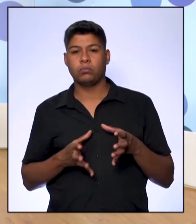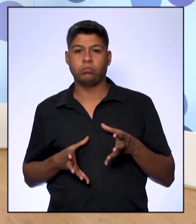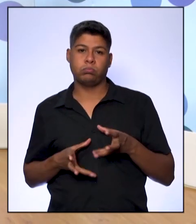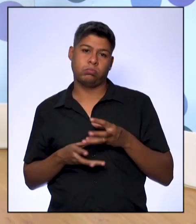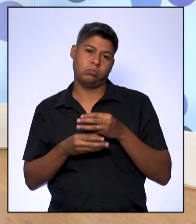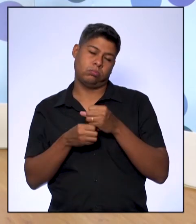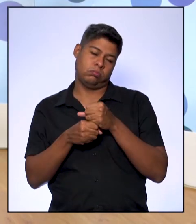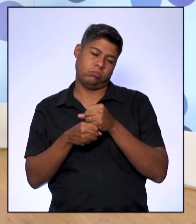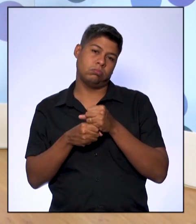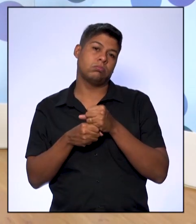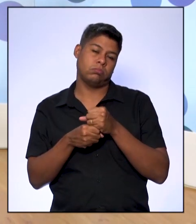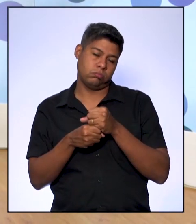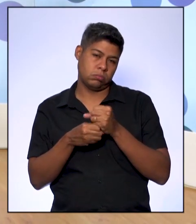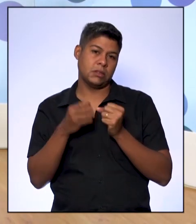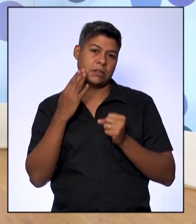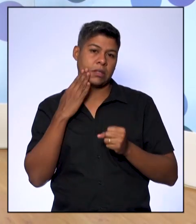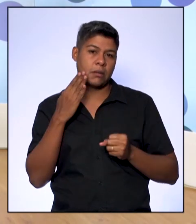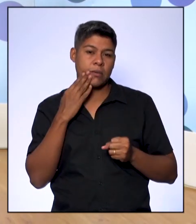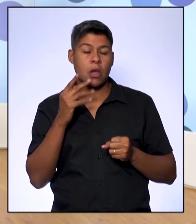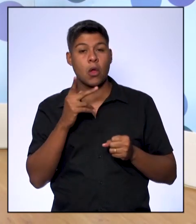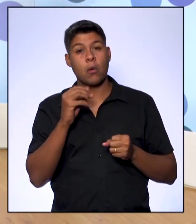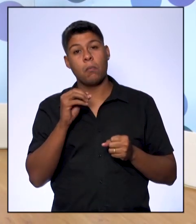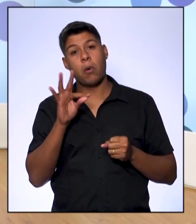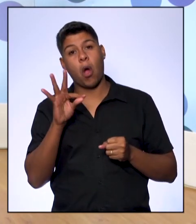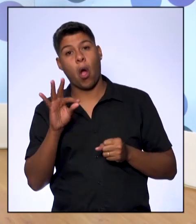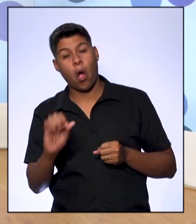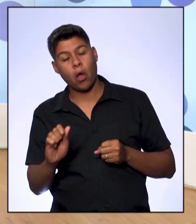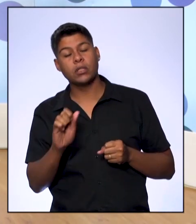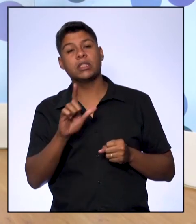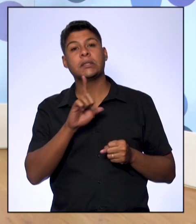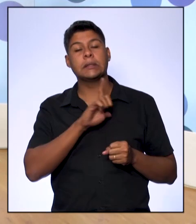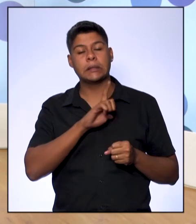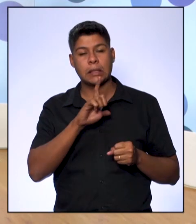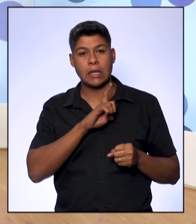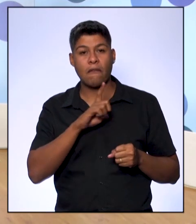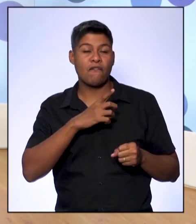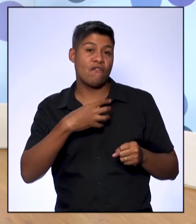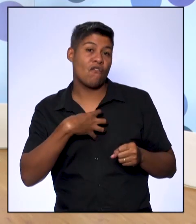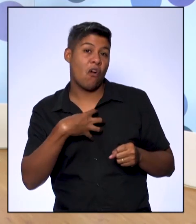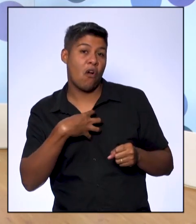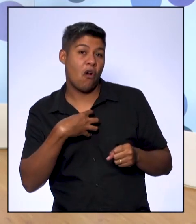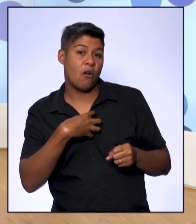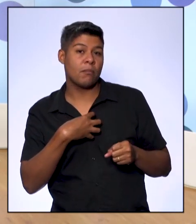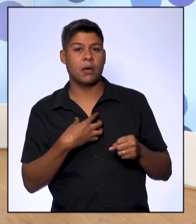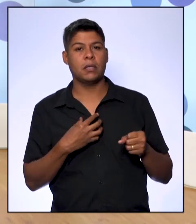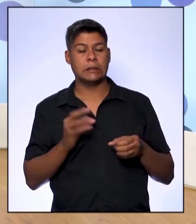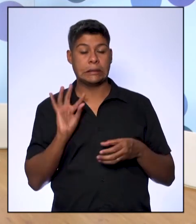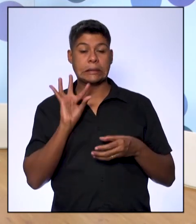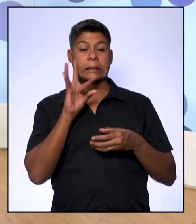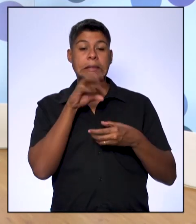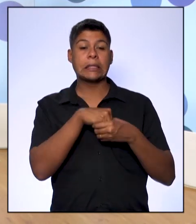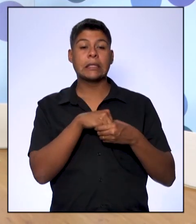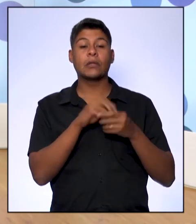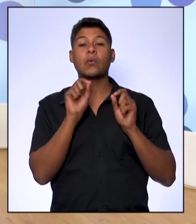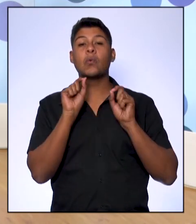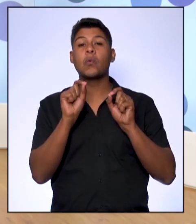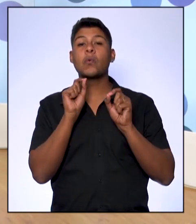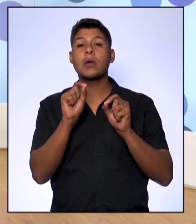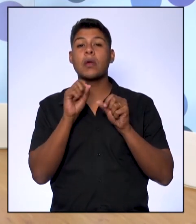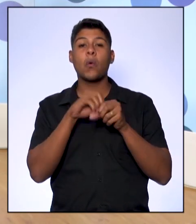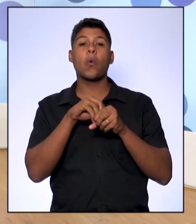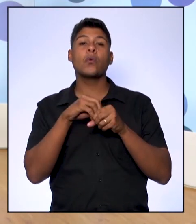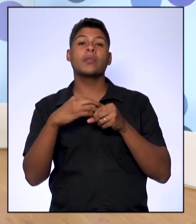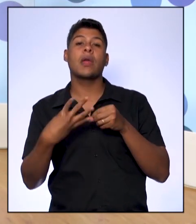pelo conteúdo e o brasil continente é o pó onde está a a forma e que vai foi dentro dele o